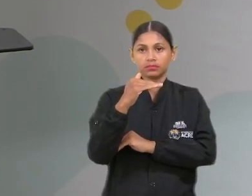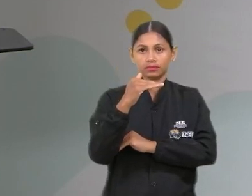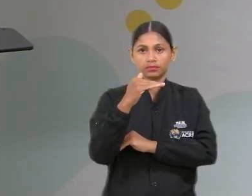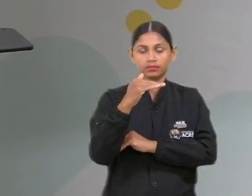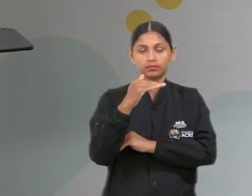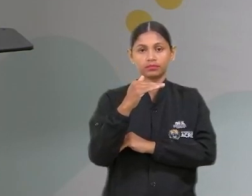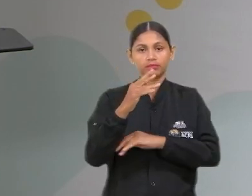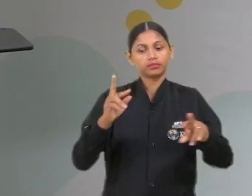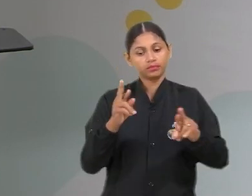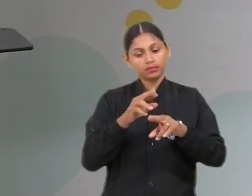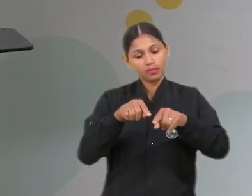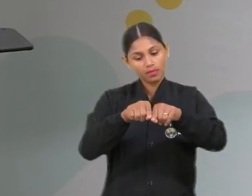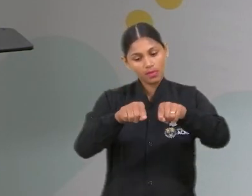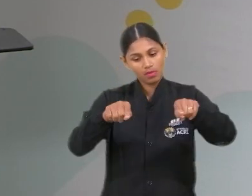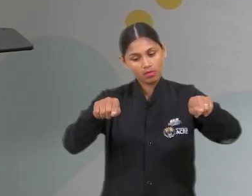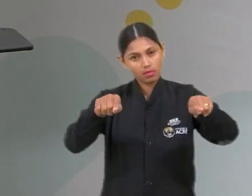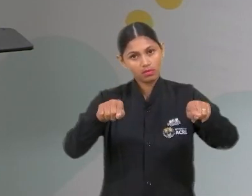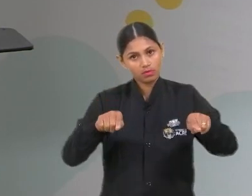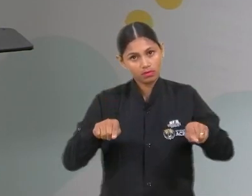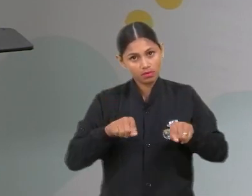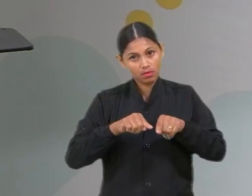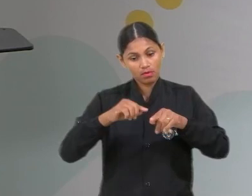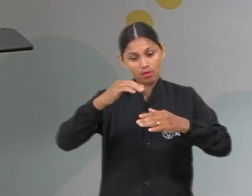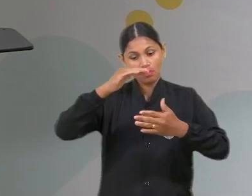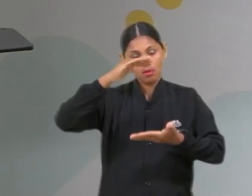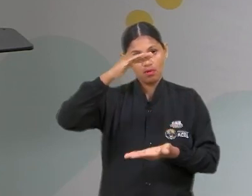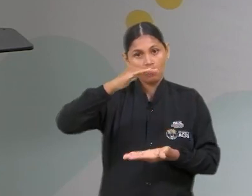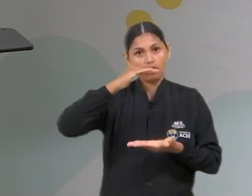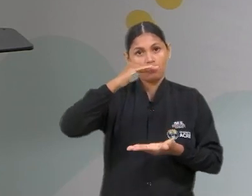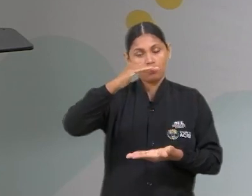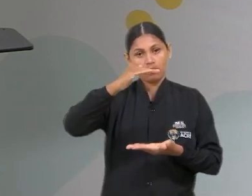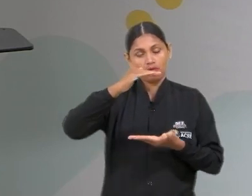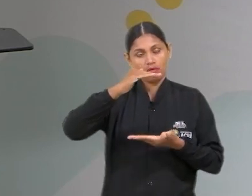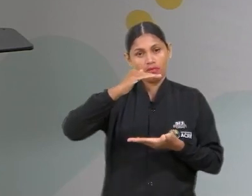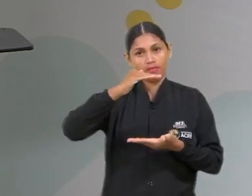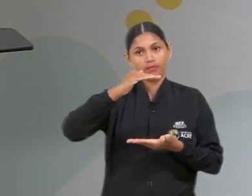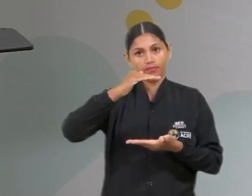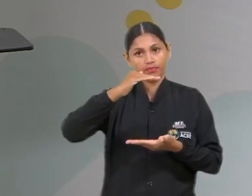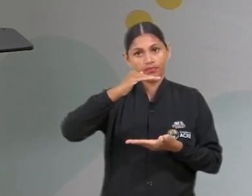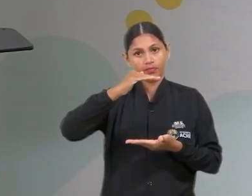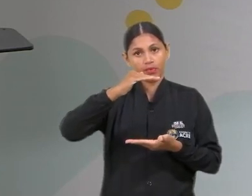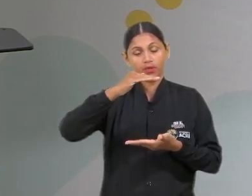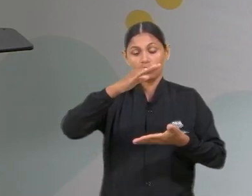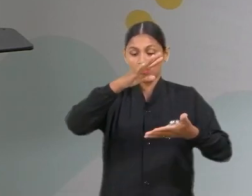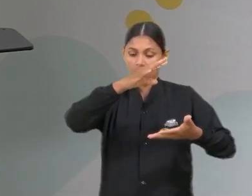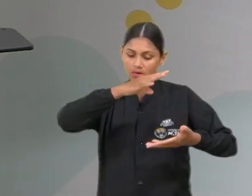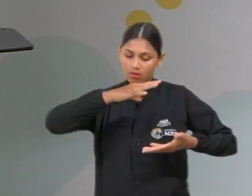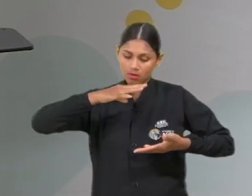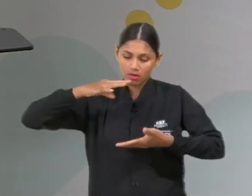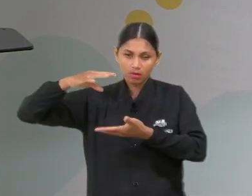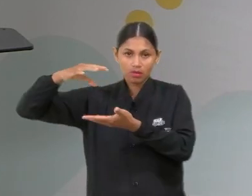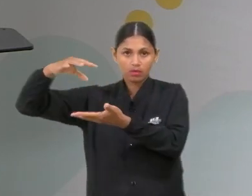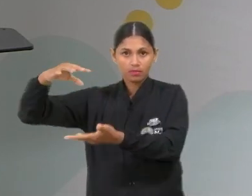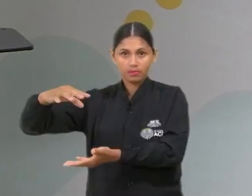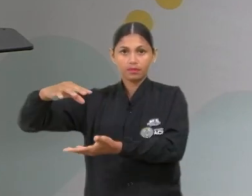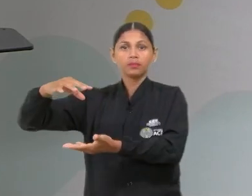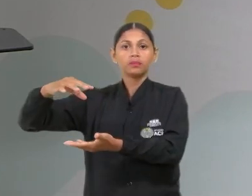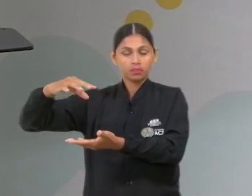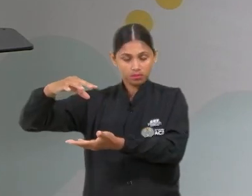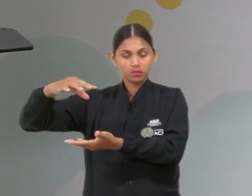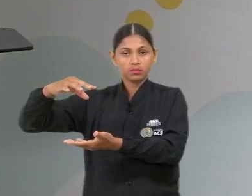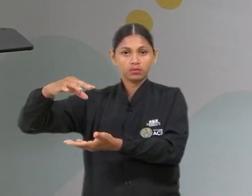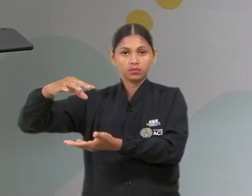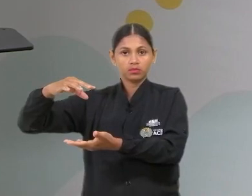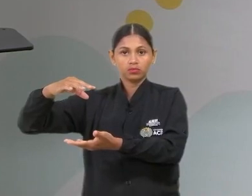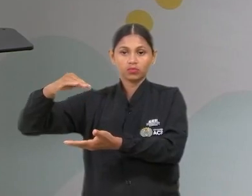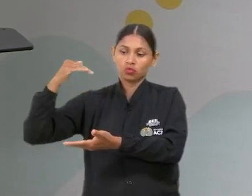relação à base. Aqui está a base da pirâmide, você imagina um corte paralelo. Esse corte vai retirar a parte de cima da pirâmide. Então ela virou